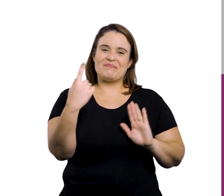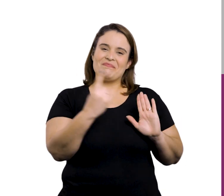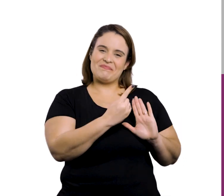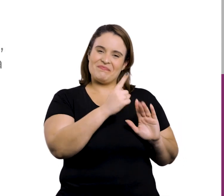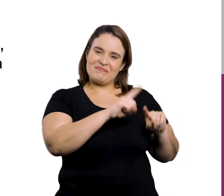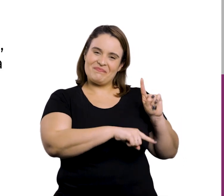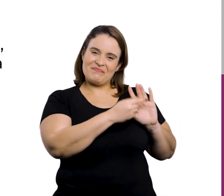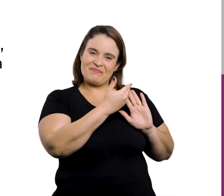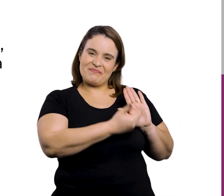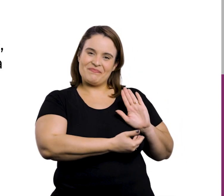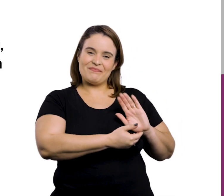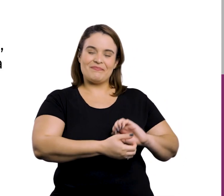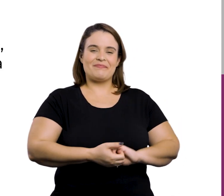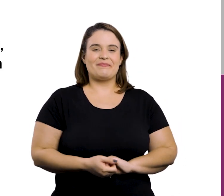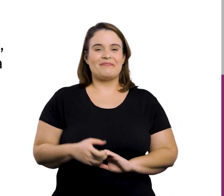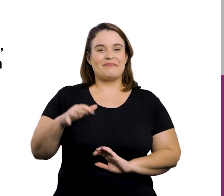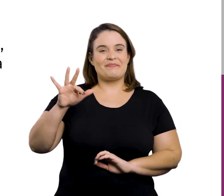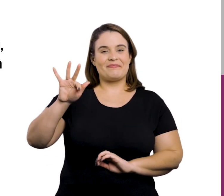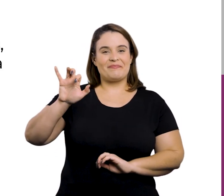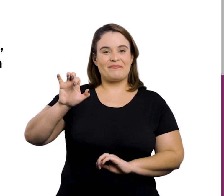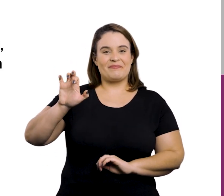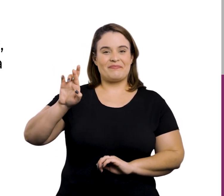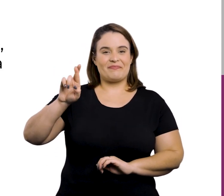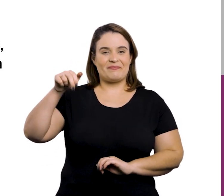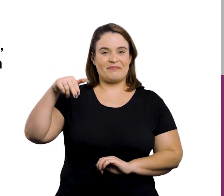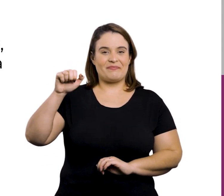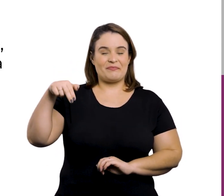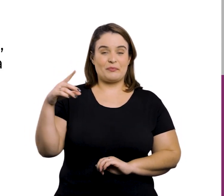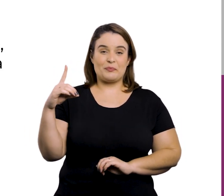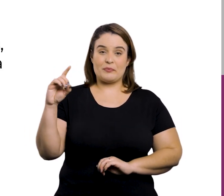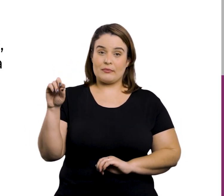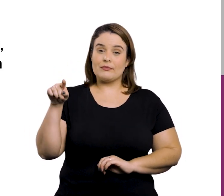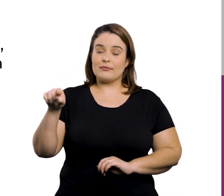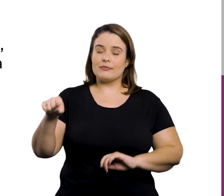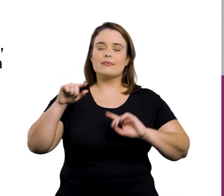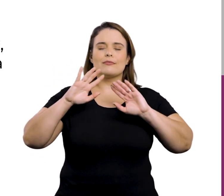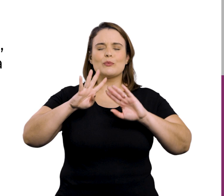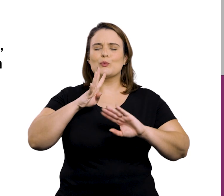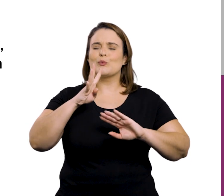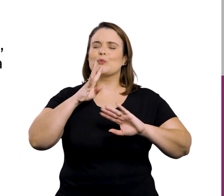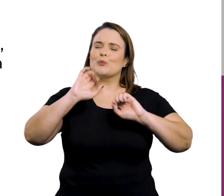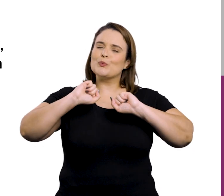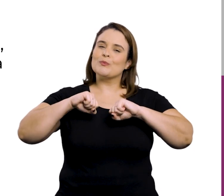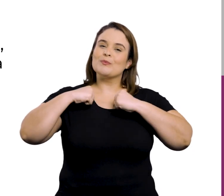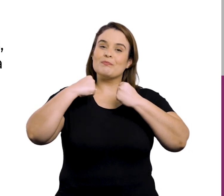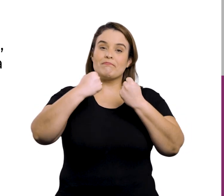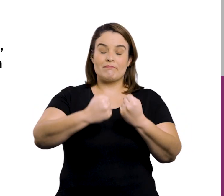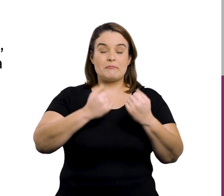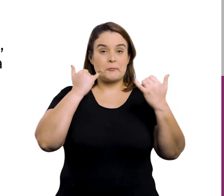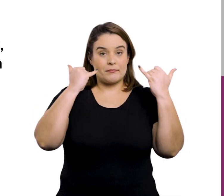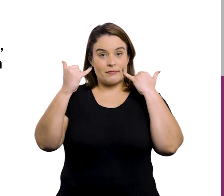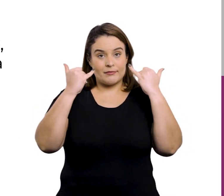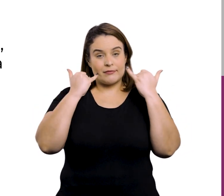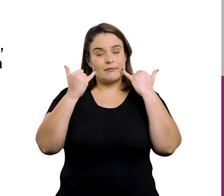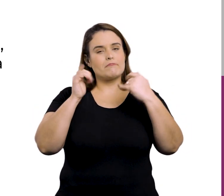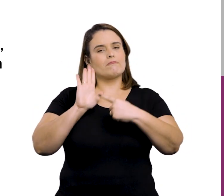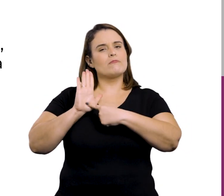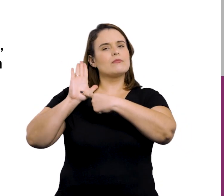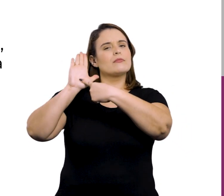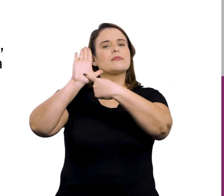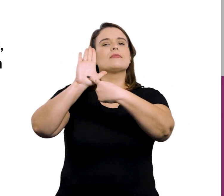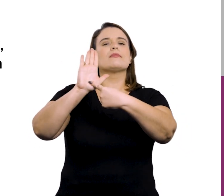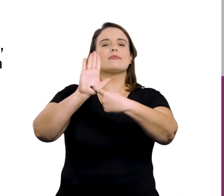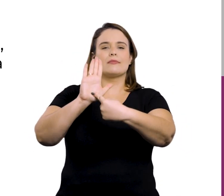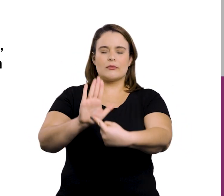material. Ao Fernando Rufino, que dedicou todo o seu conhecimento na ciência de dados para trazer as